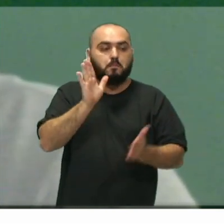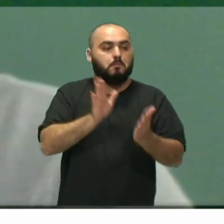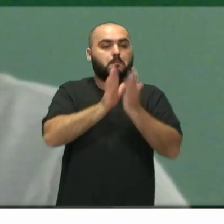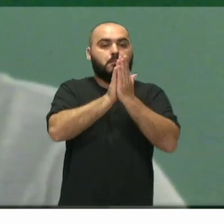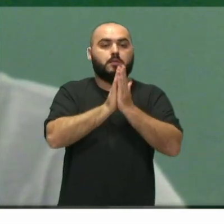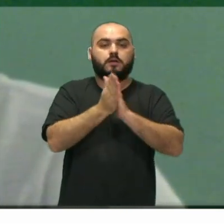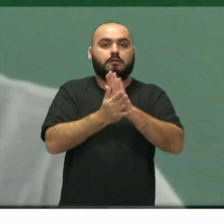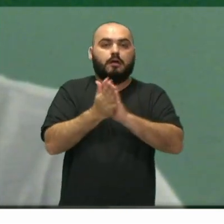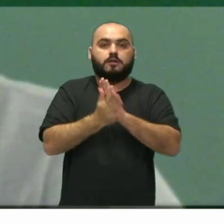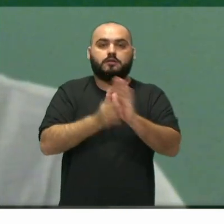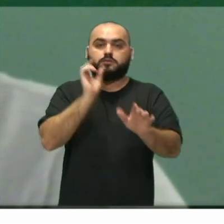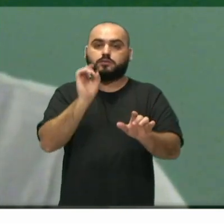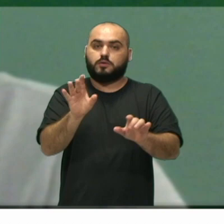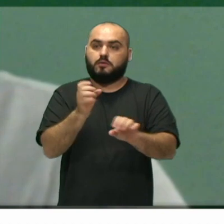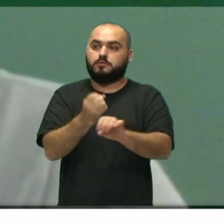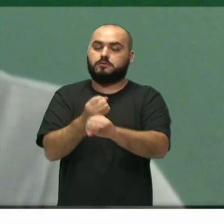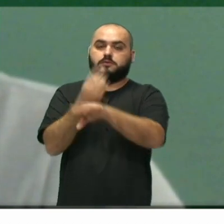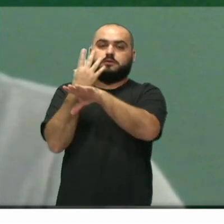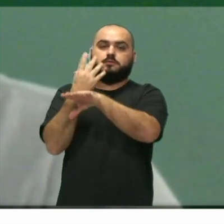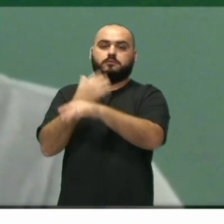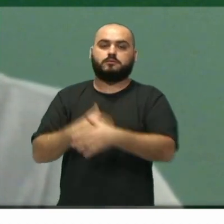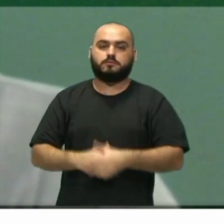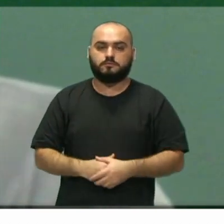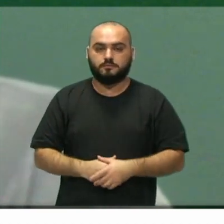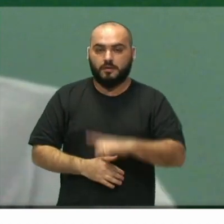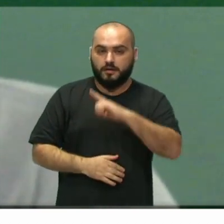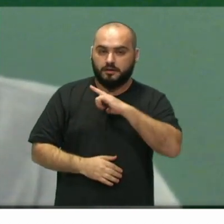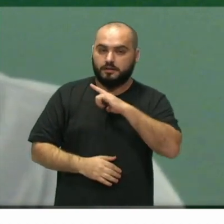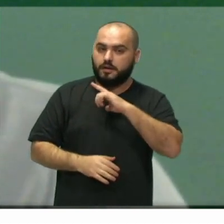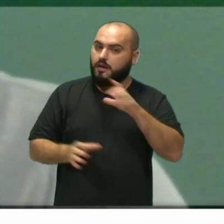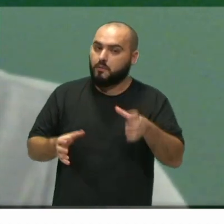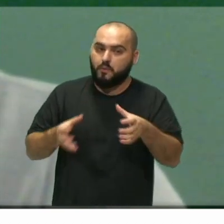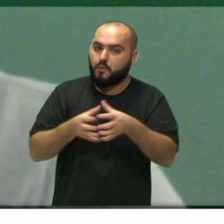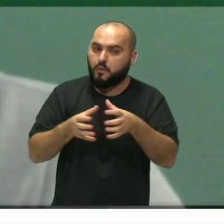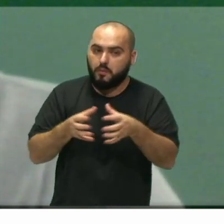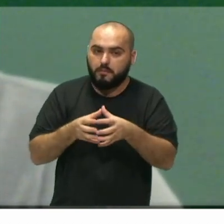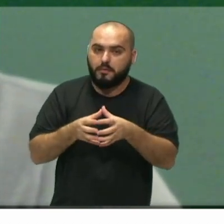só virtualmente, e ali a gente tem um grupo extremamente